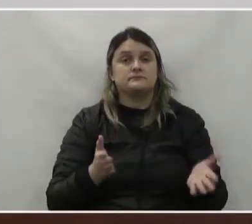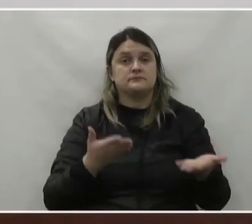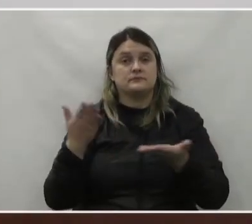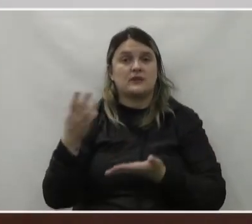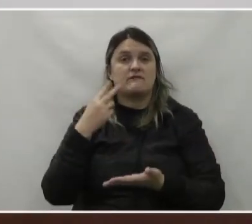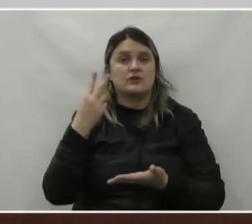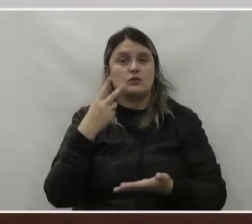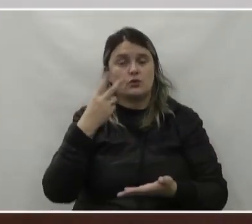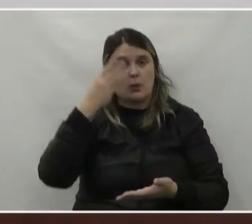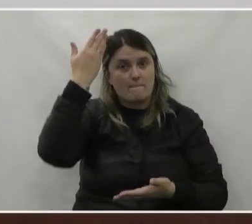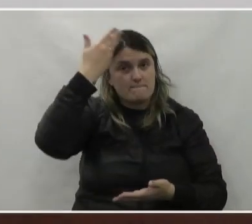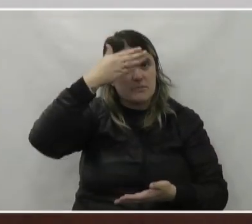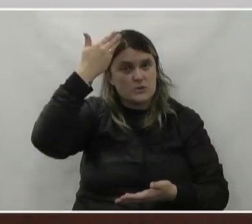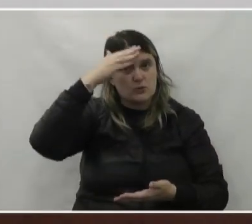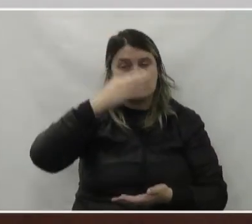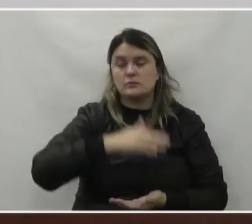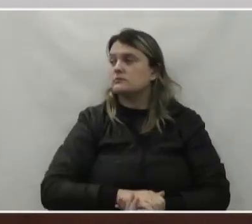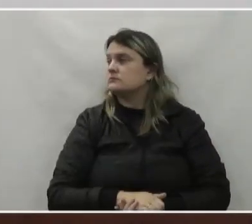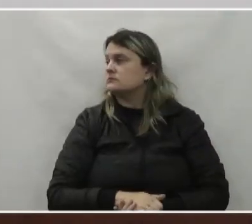vereador Valdir Luiz Cortellini.